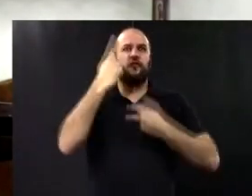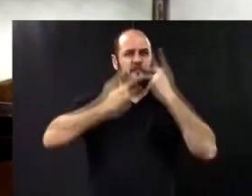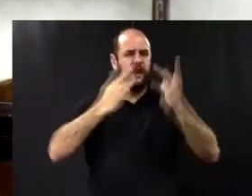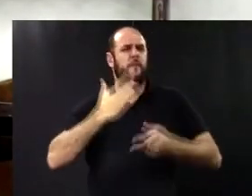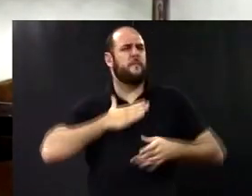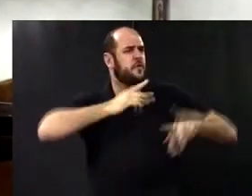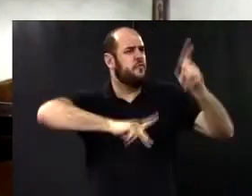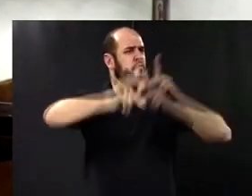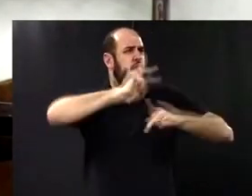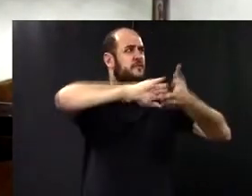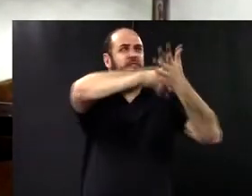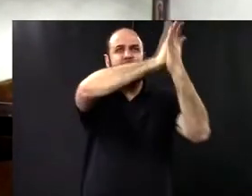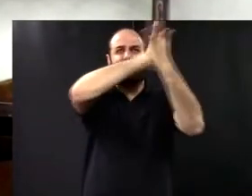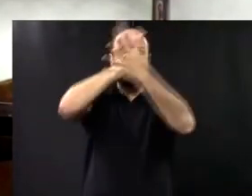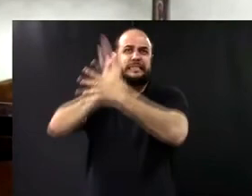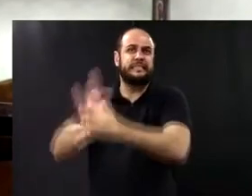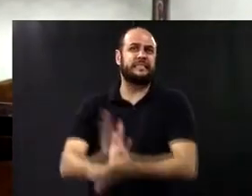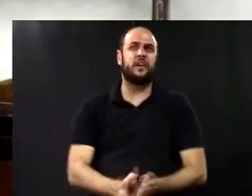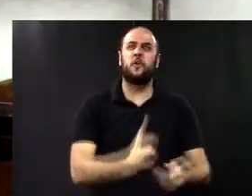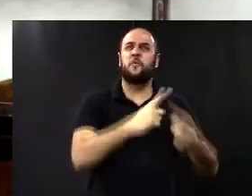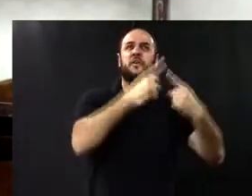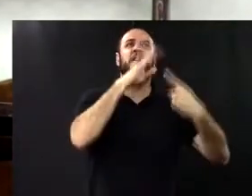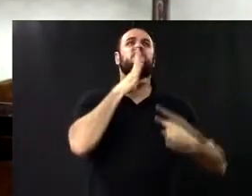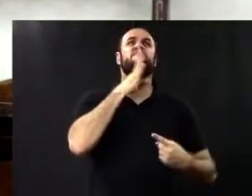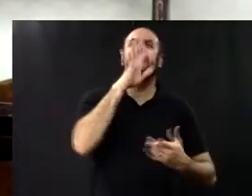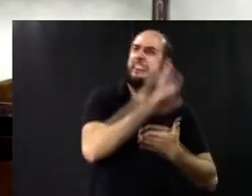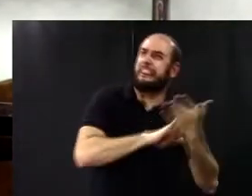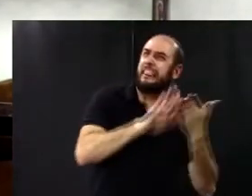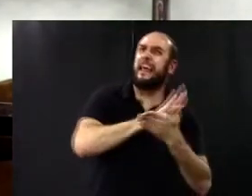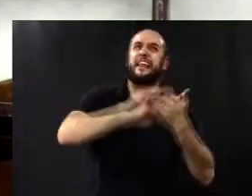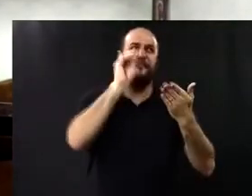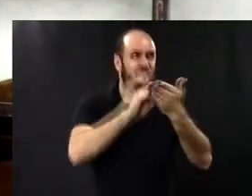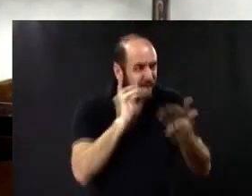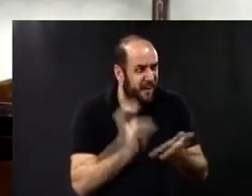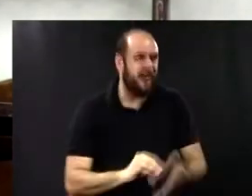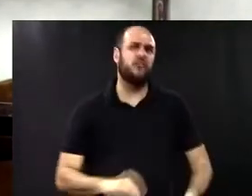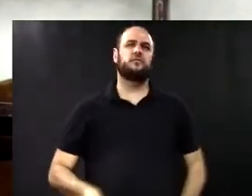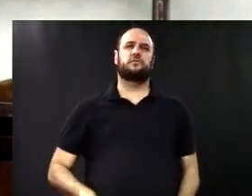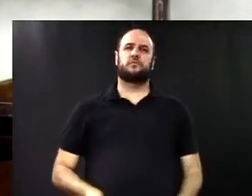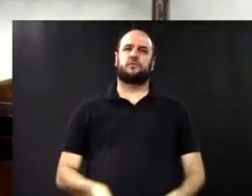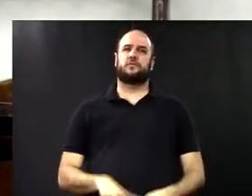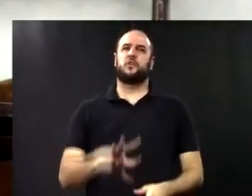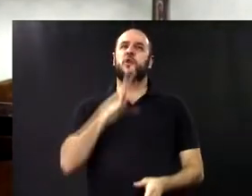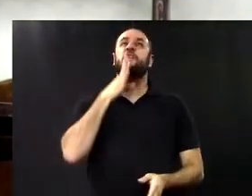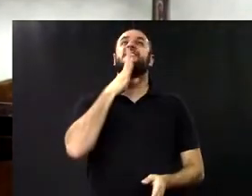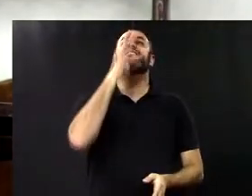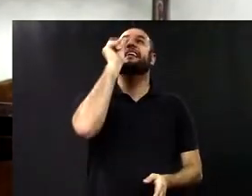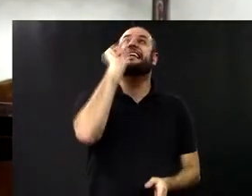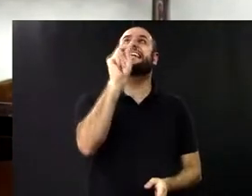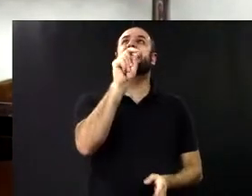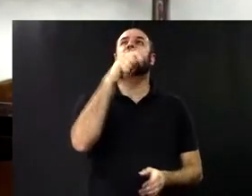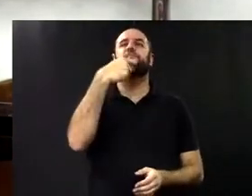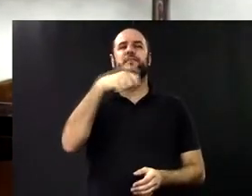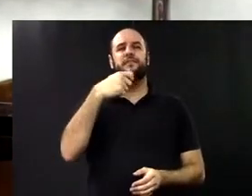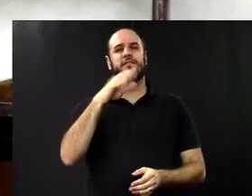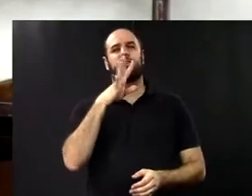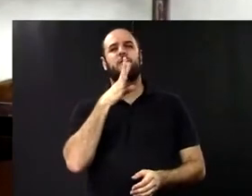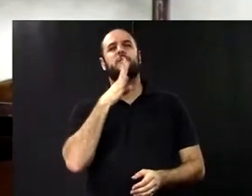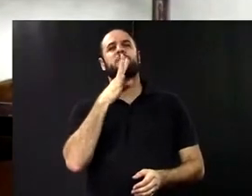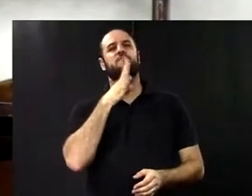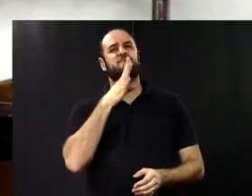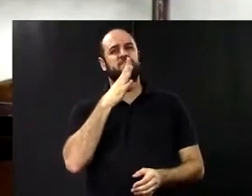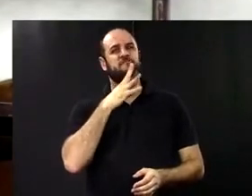sendo destruído porque lhe falta conhecimento. Que conhecimento é esse? O conhecimento que foi negligenciado pelos